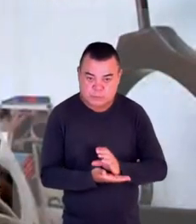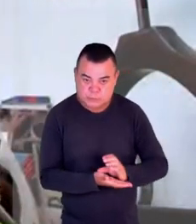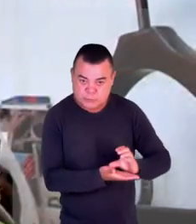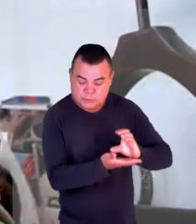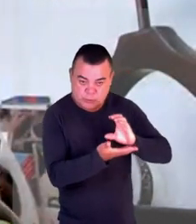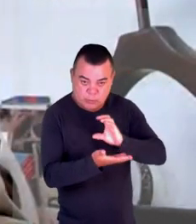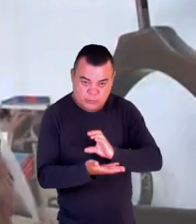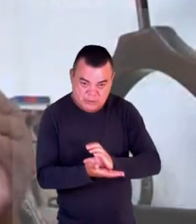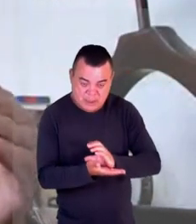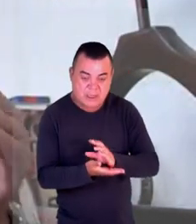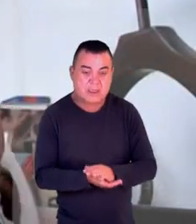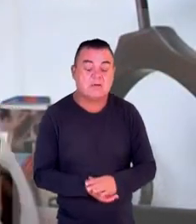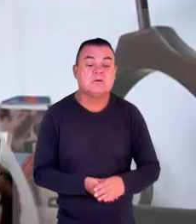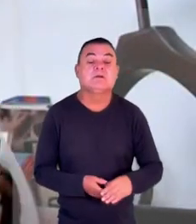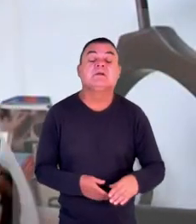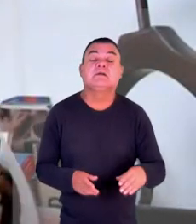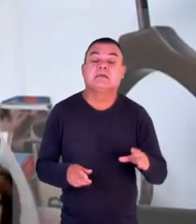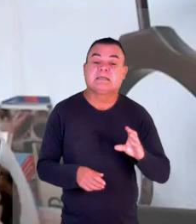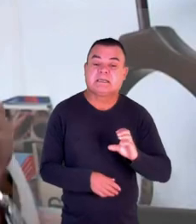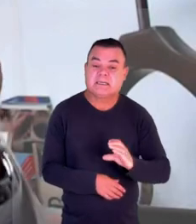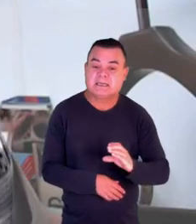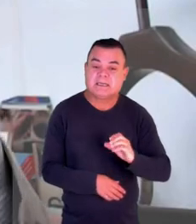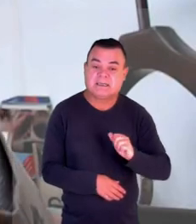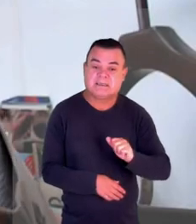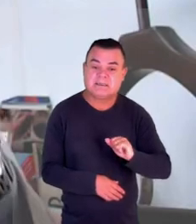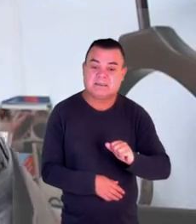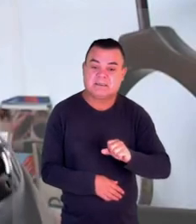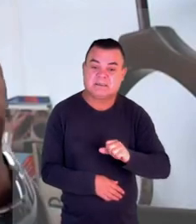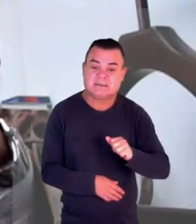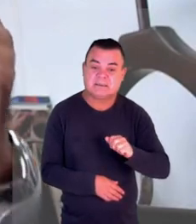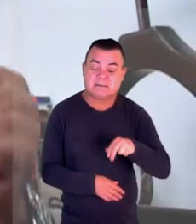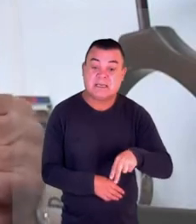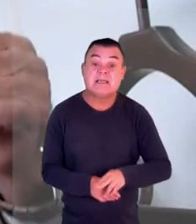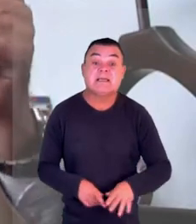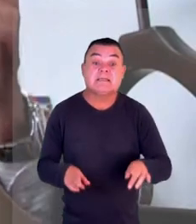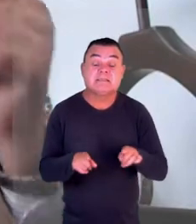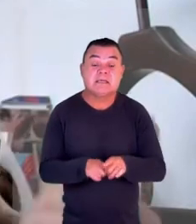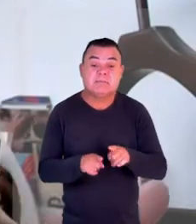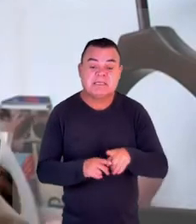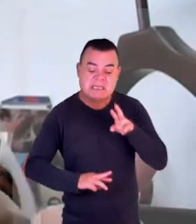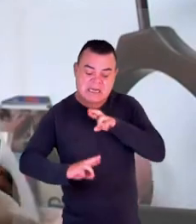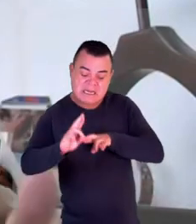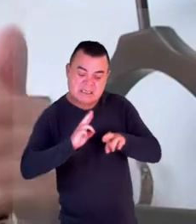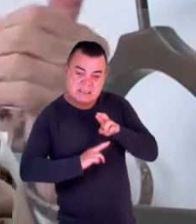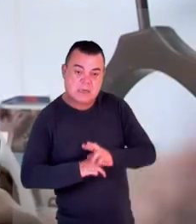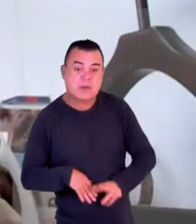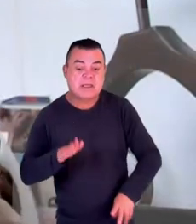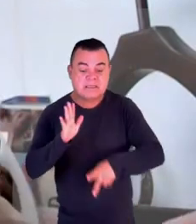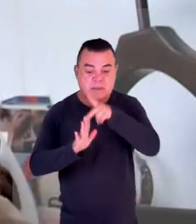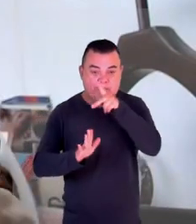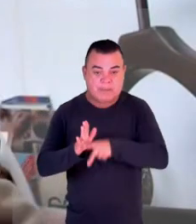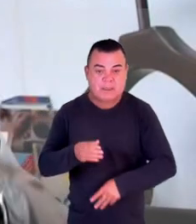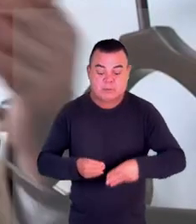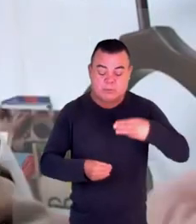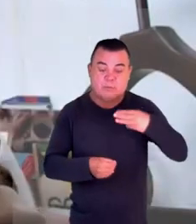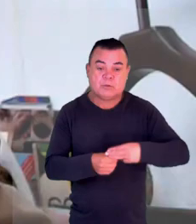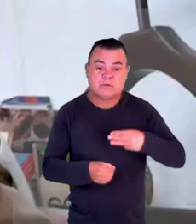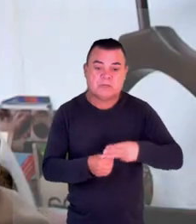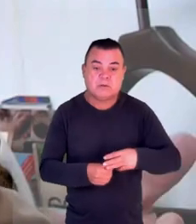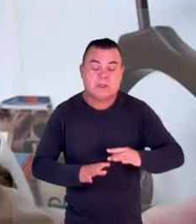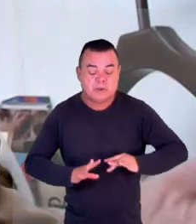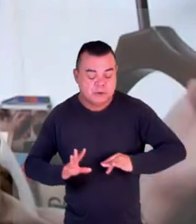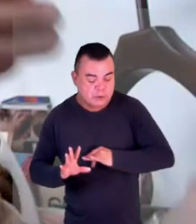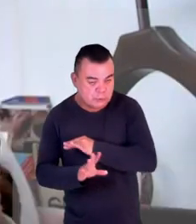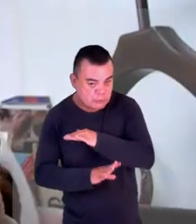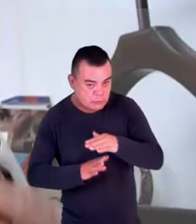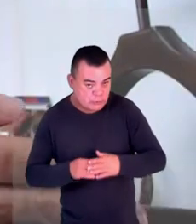da cisan e da interferência Positiva em relação à existência de um plano Municipal em todos os